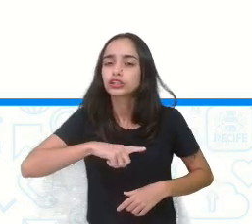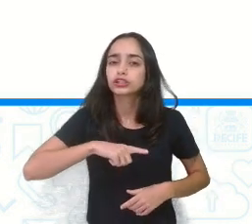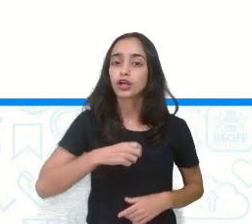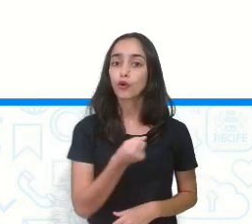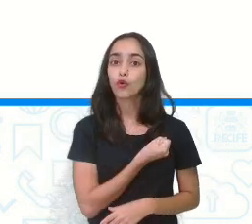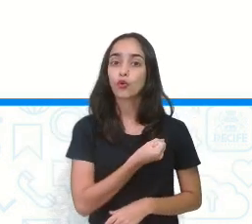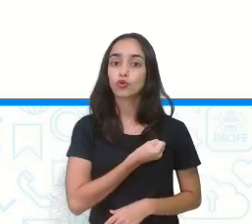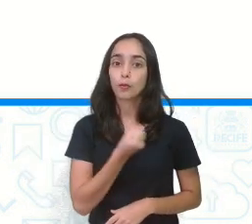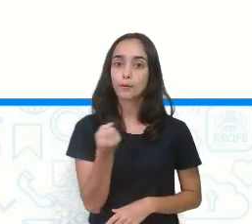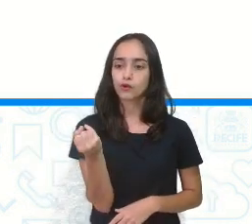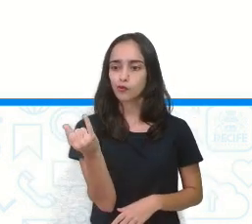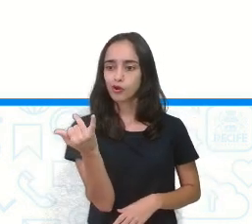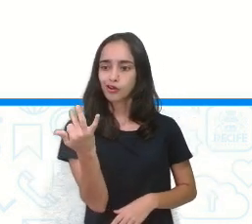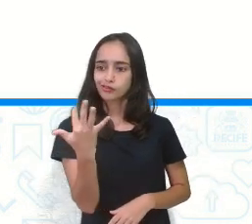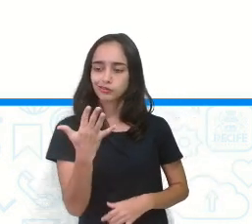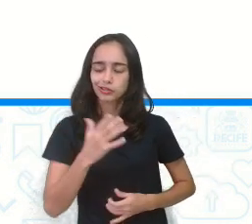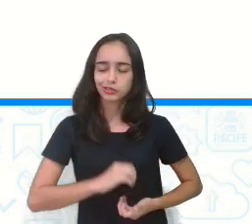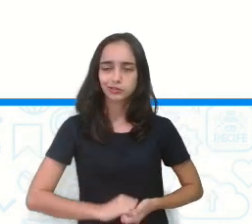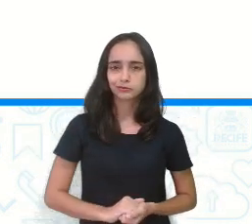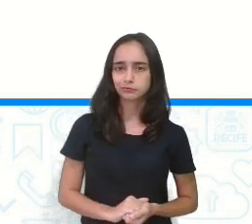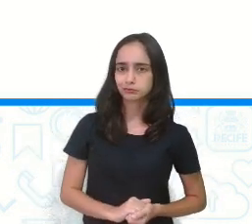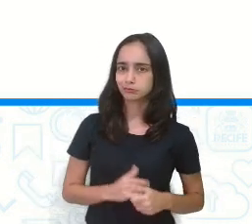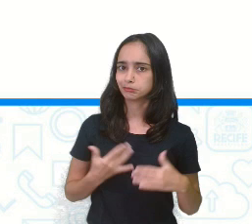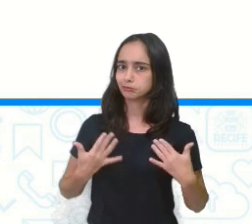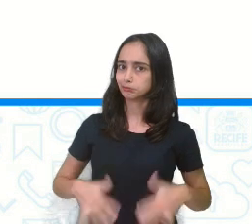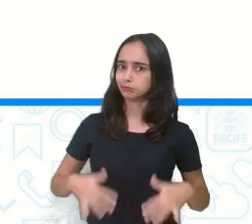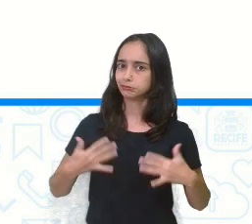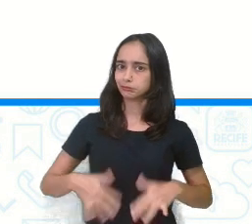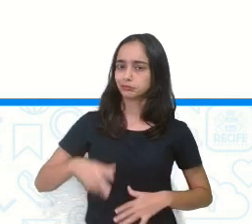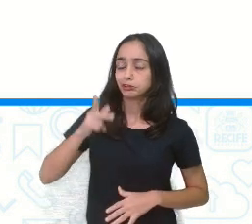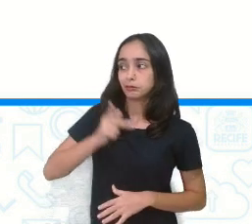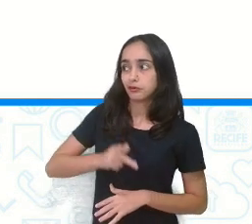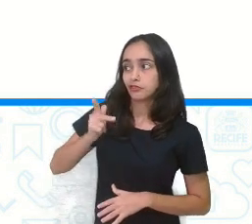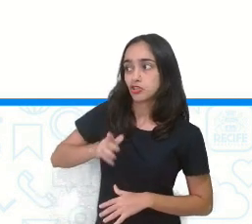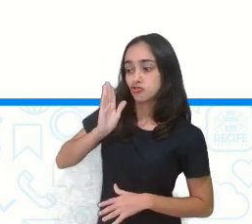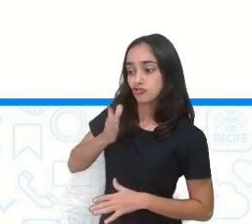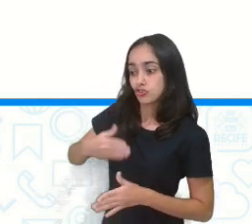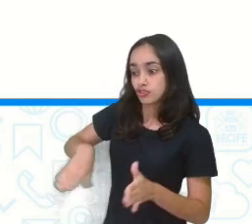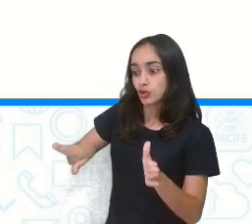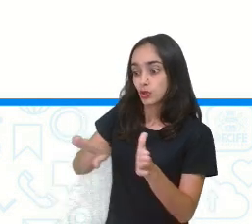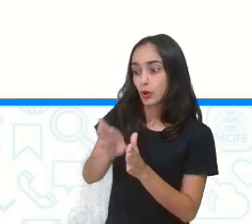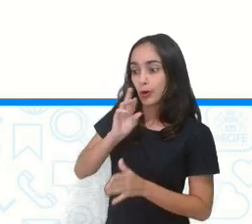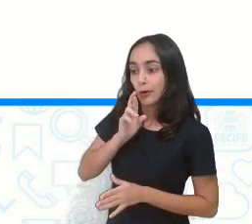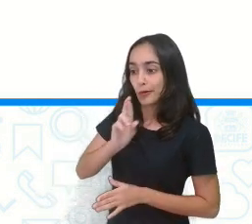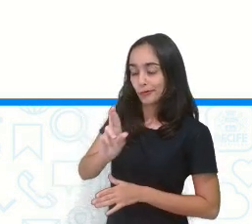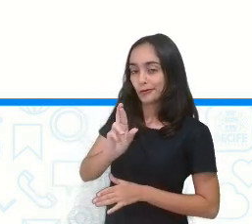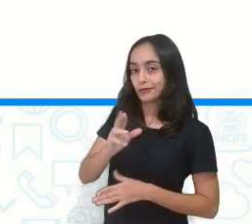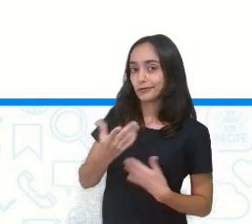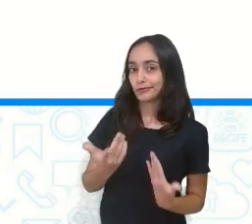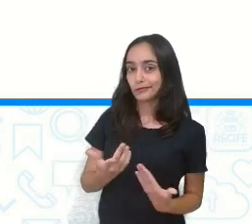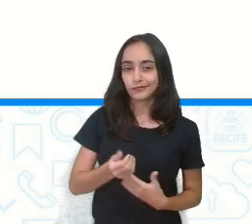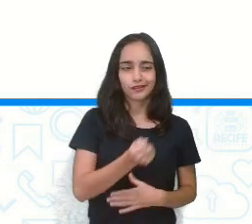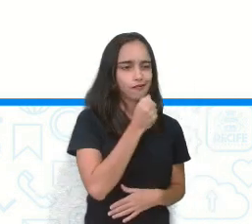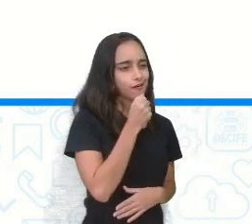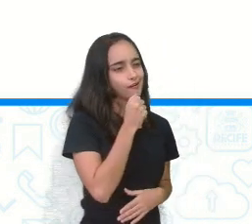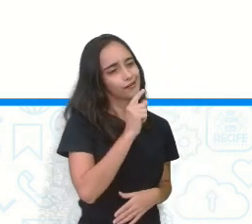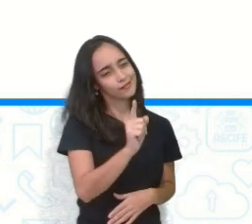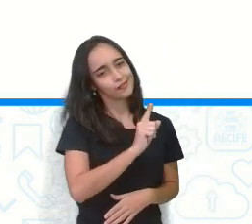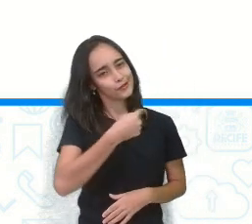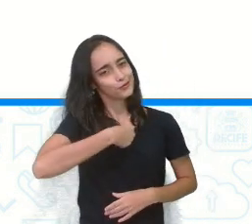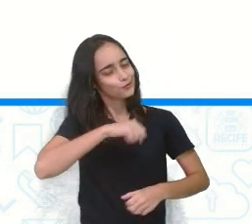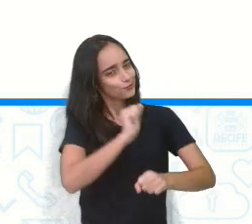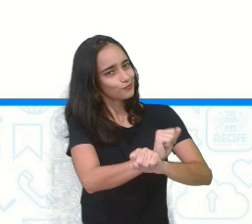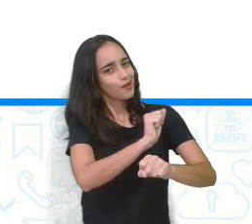número enquanto quantidade? Professora Sandra, chegou resposta aí pra gente? Não, ainda não. Estou